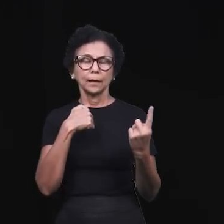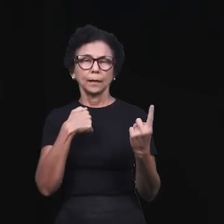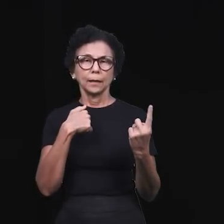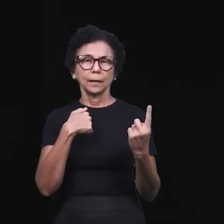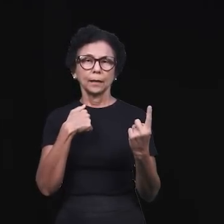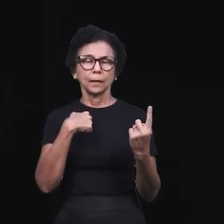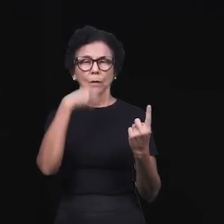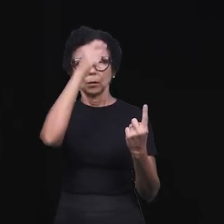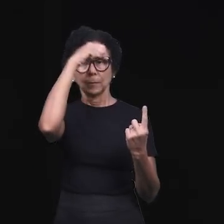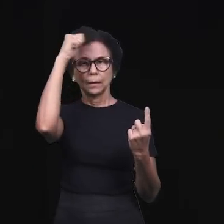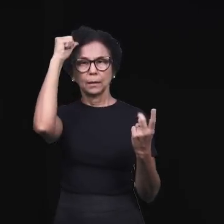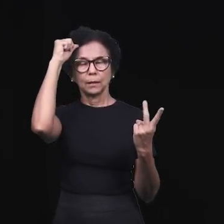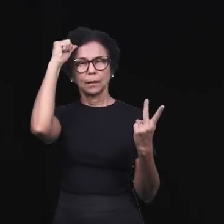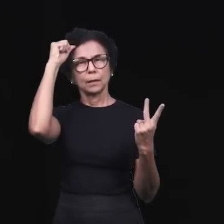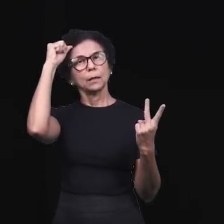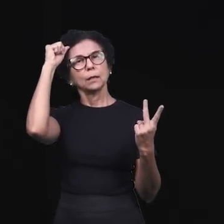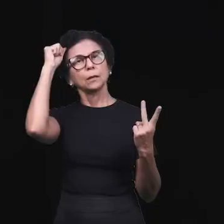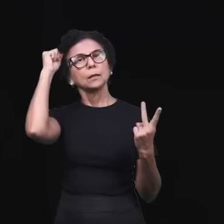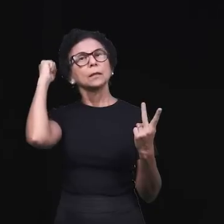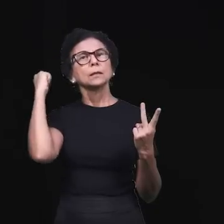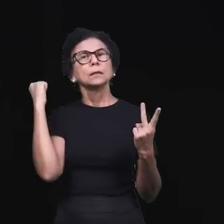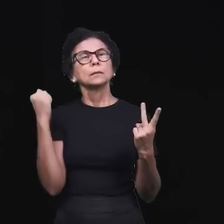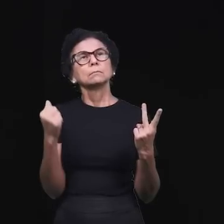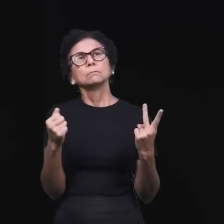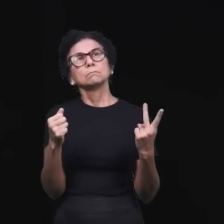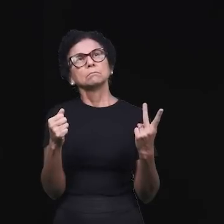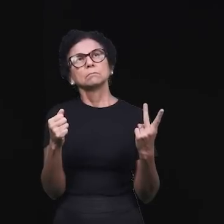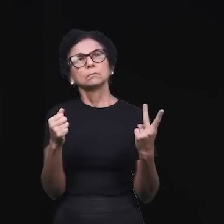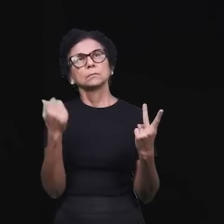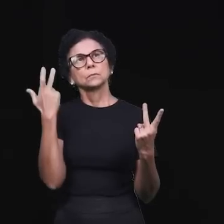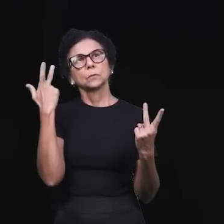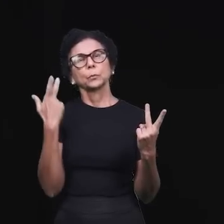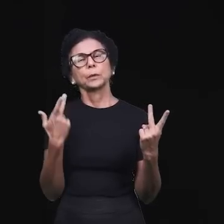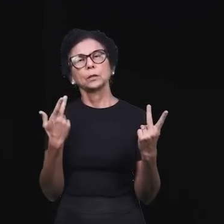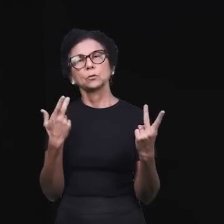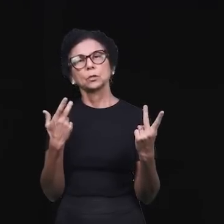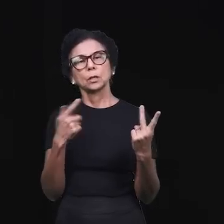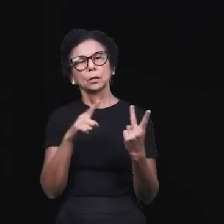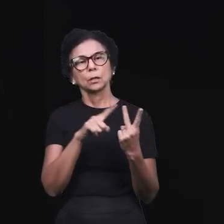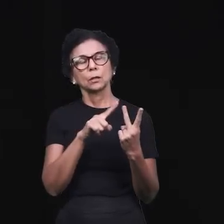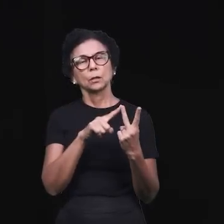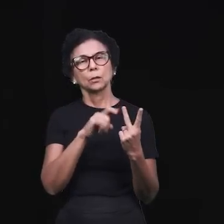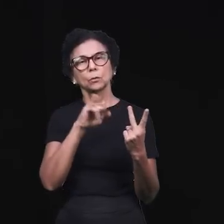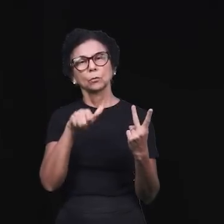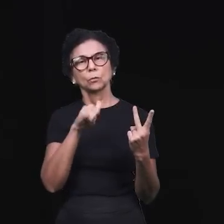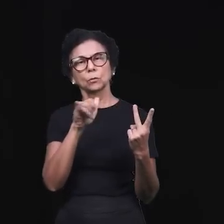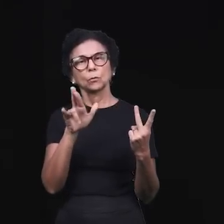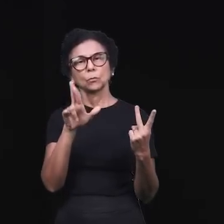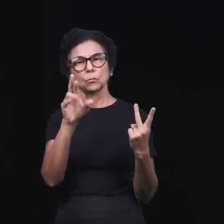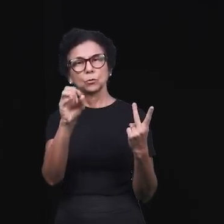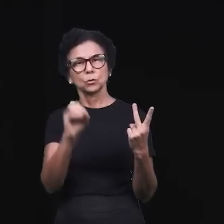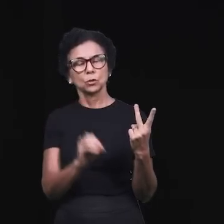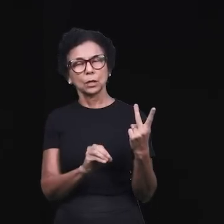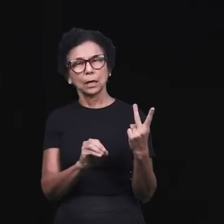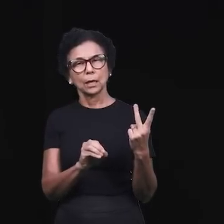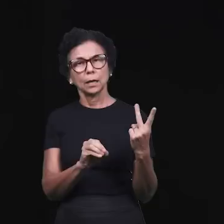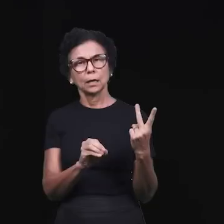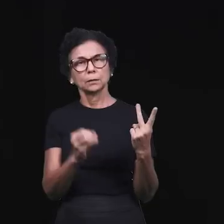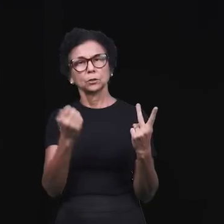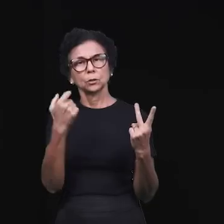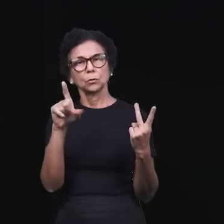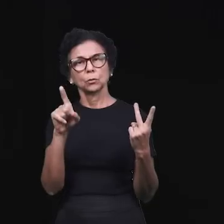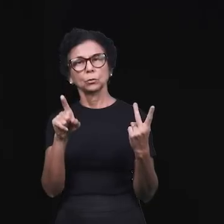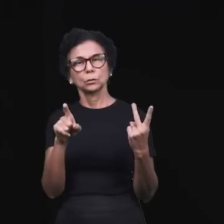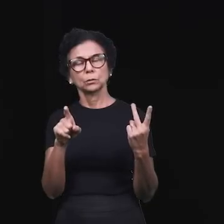né, geralmente eu vinha com o pastor Jairo, né, e depois tinha outra dupla que vinha também, Peixoto e um